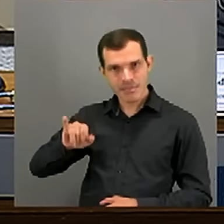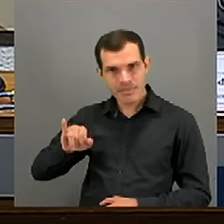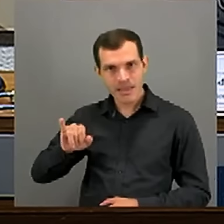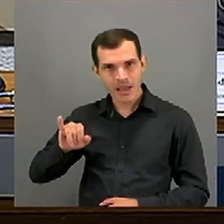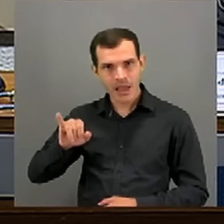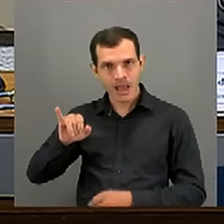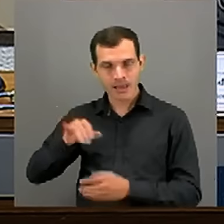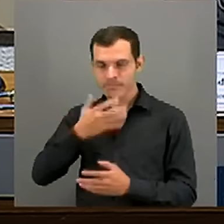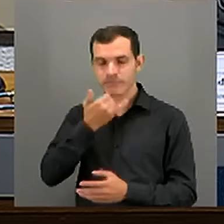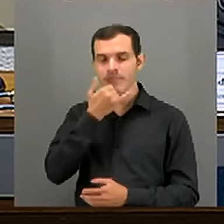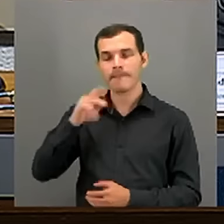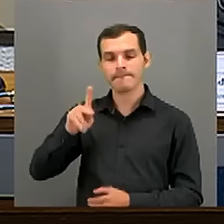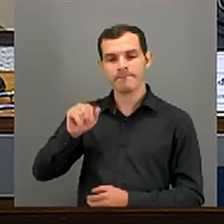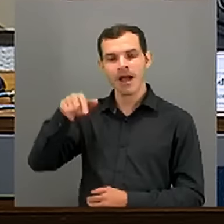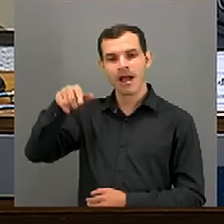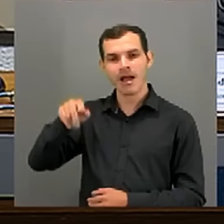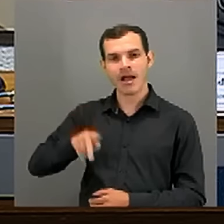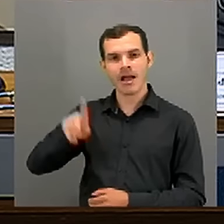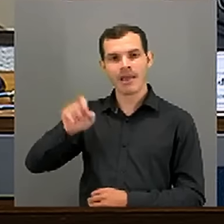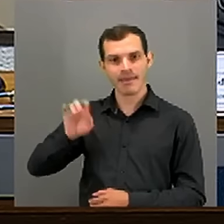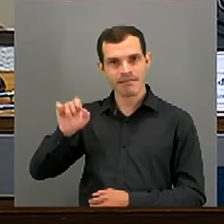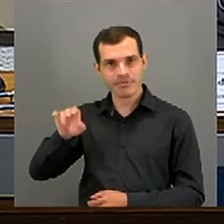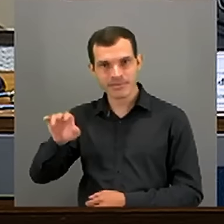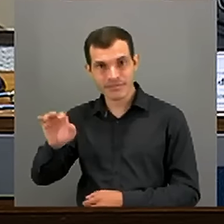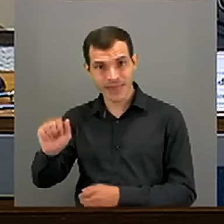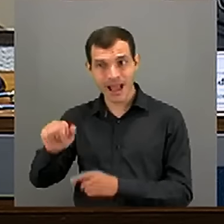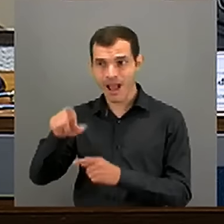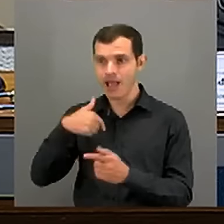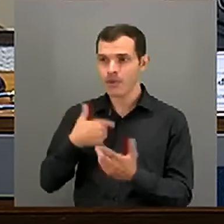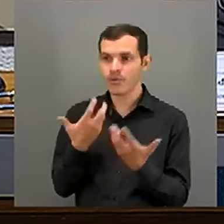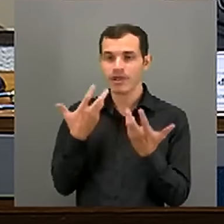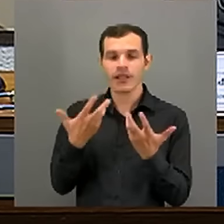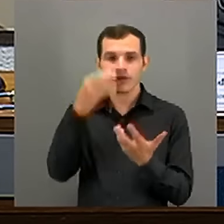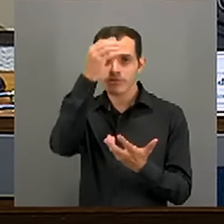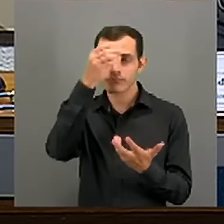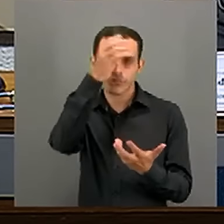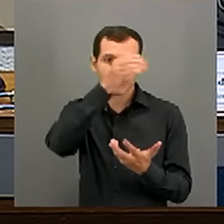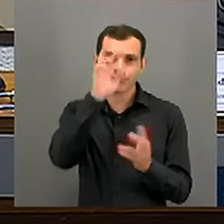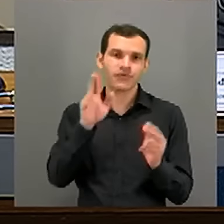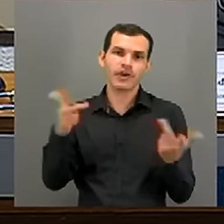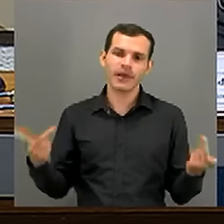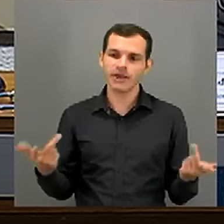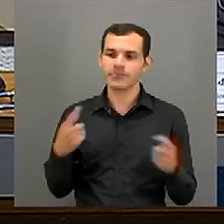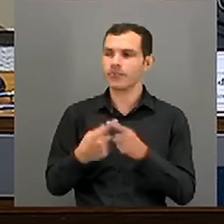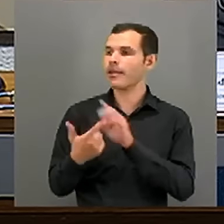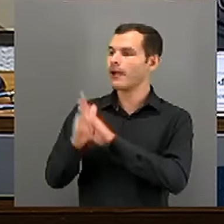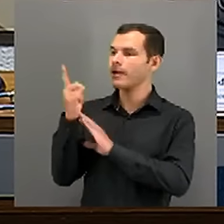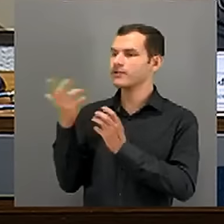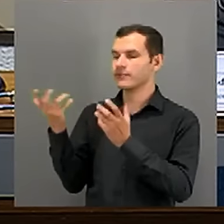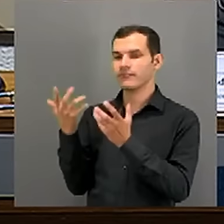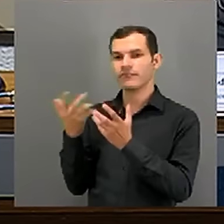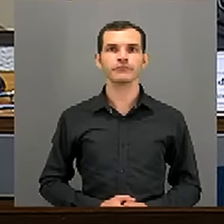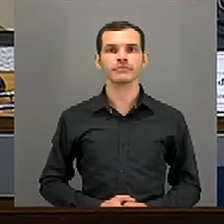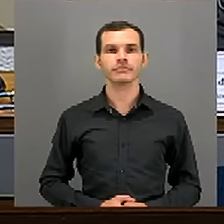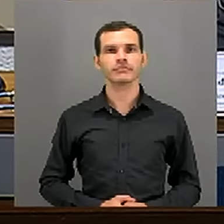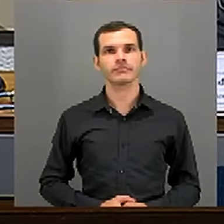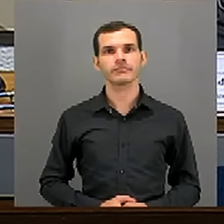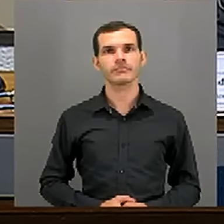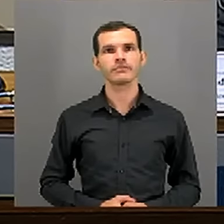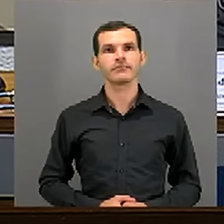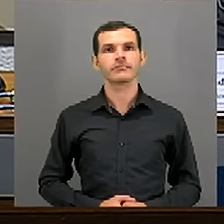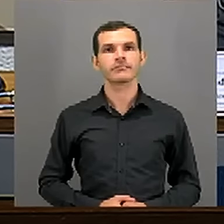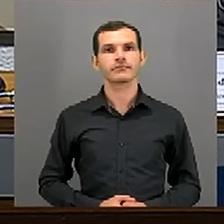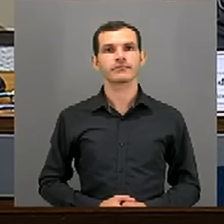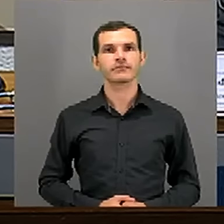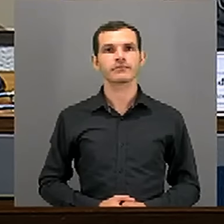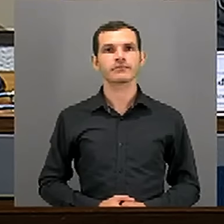fala para mim que tudo é mentira e que aqui ele fica em silêncio. Realmente eu não entendi, sinceramente. Bom,